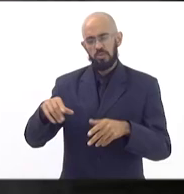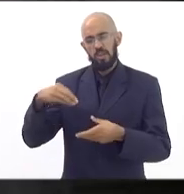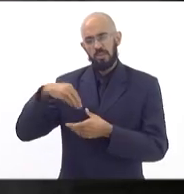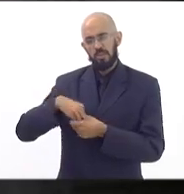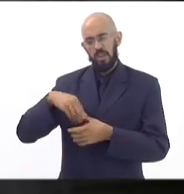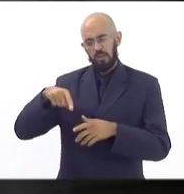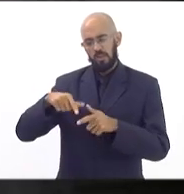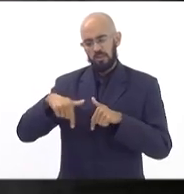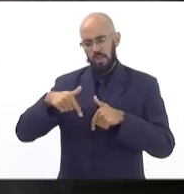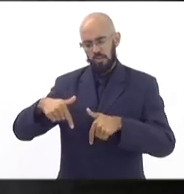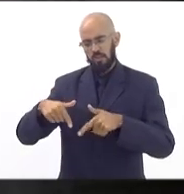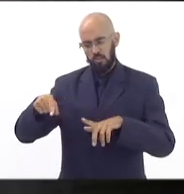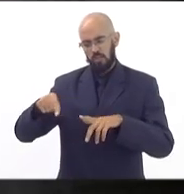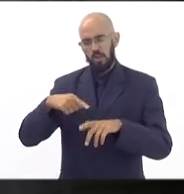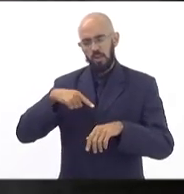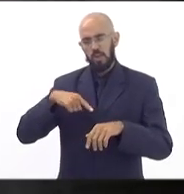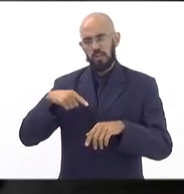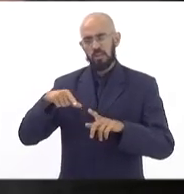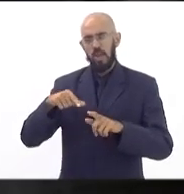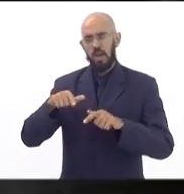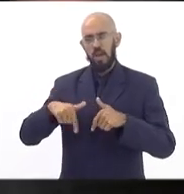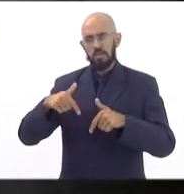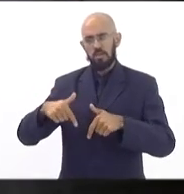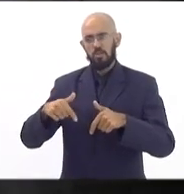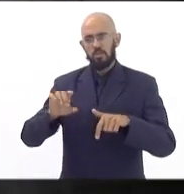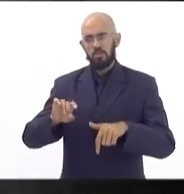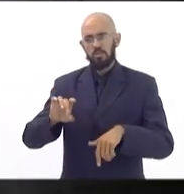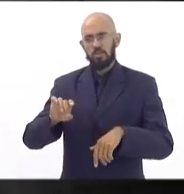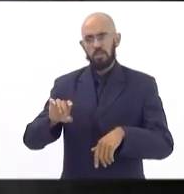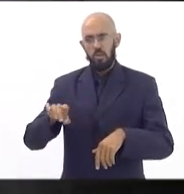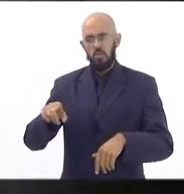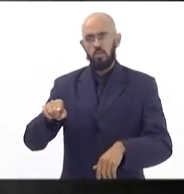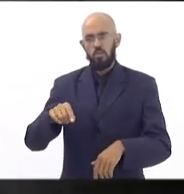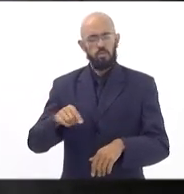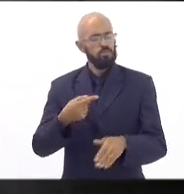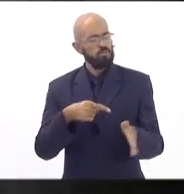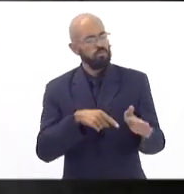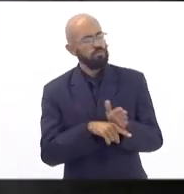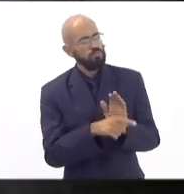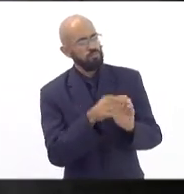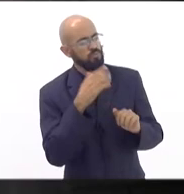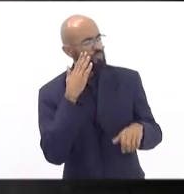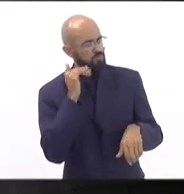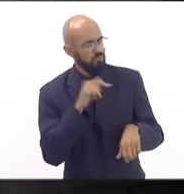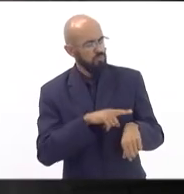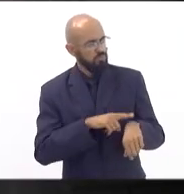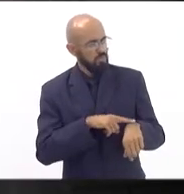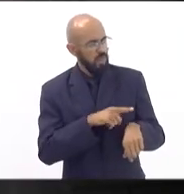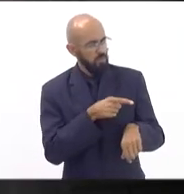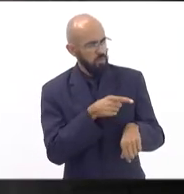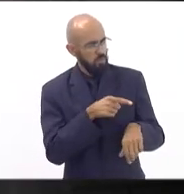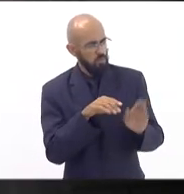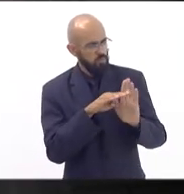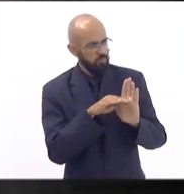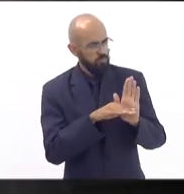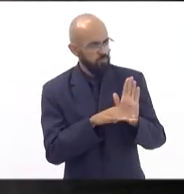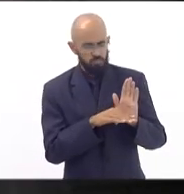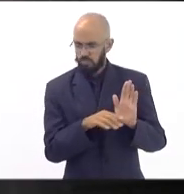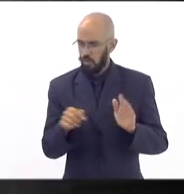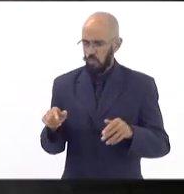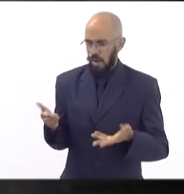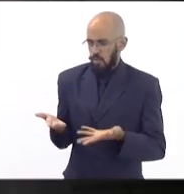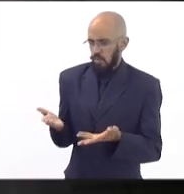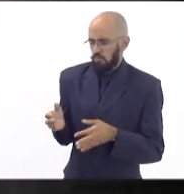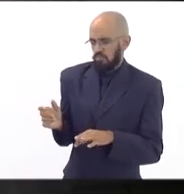é uma iniciativa específica dentro desse grande programa que é uma ideia o cronograma nesse momento não estou preparado para lhe